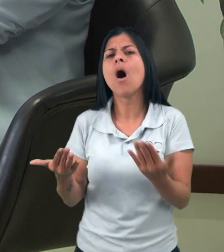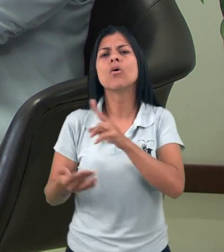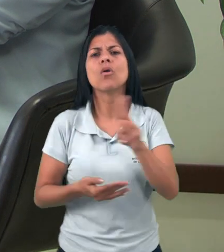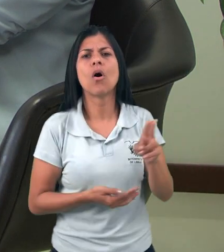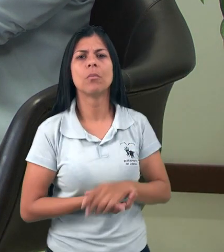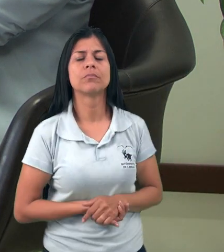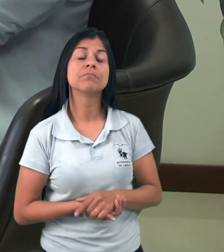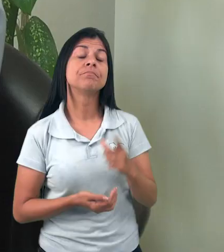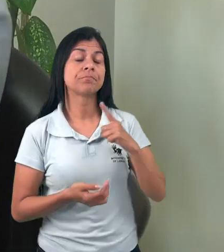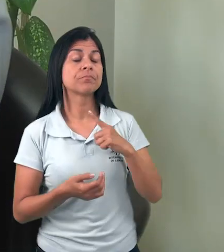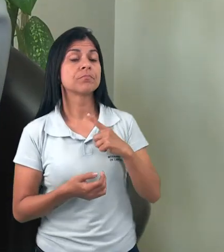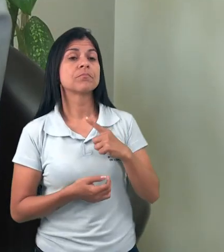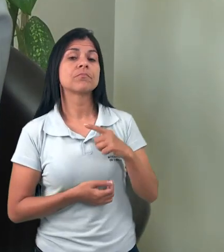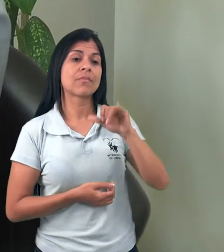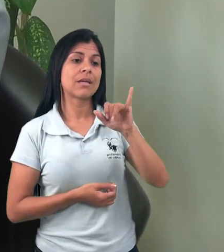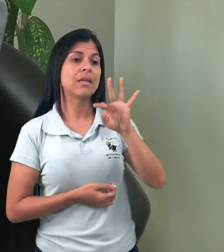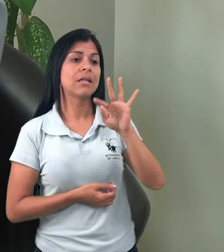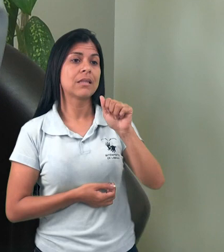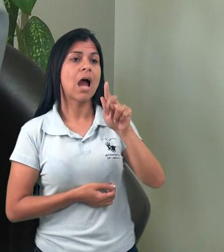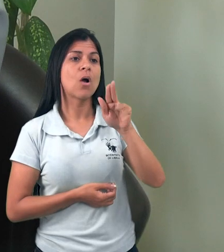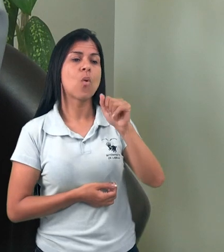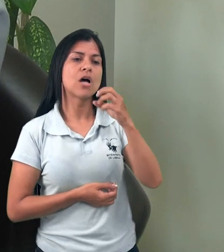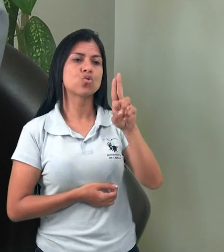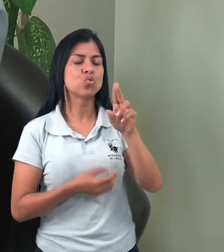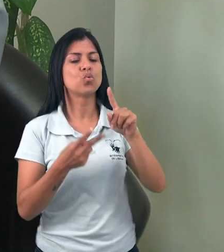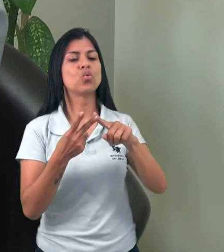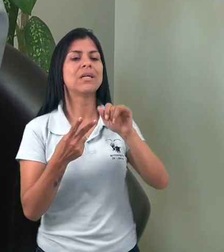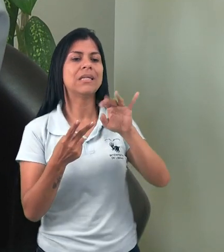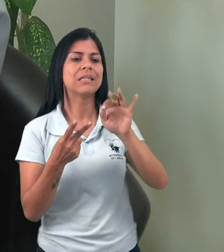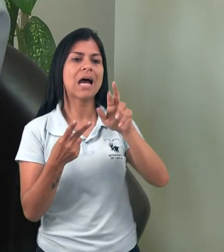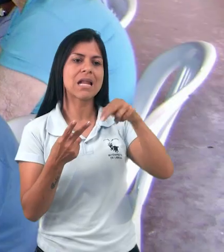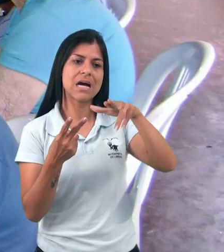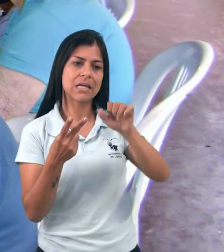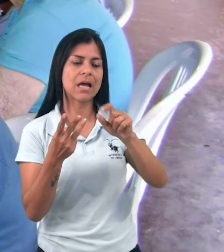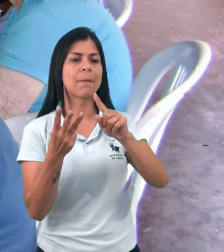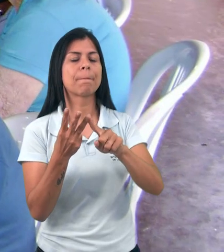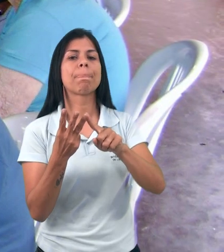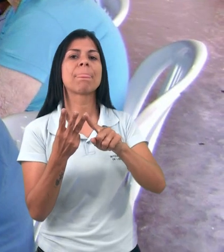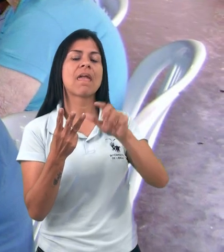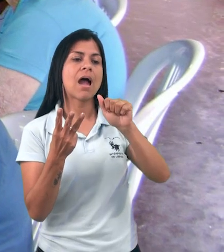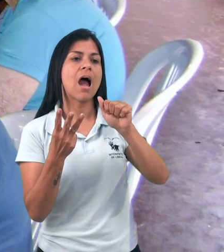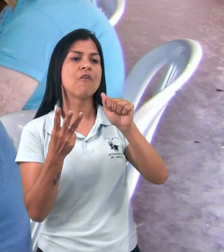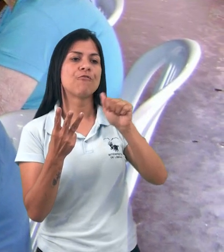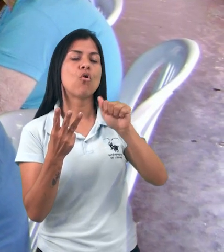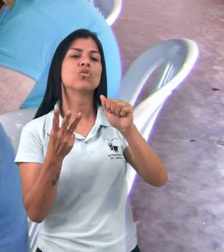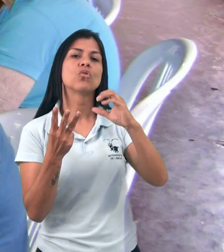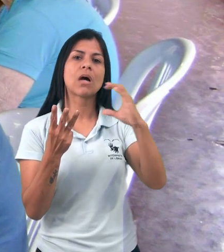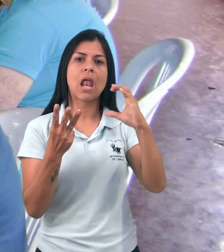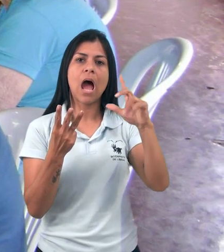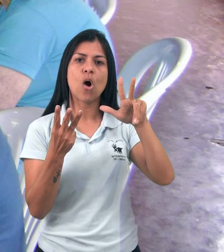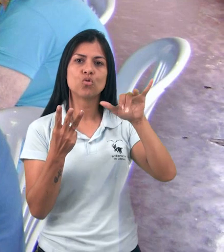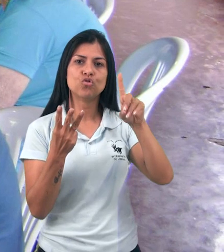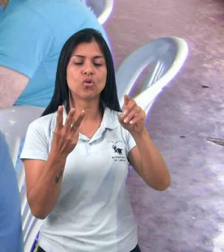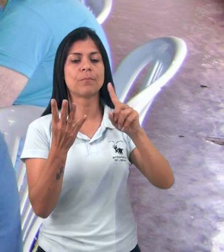são esses municípios? Os municípios são Itaguaçu, Itarana, Afonso Cláudio, Santa